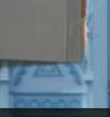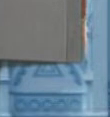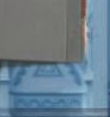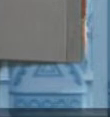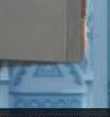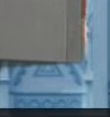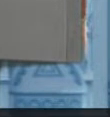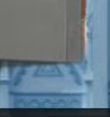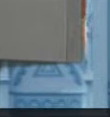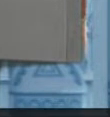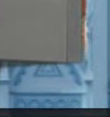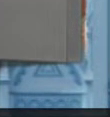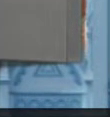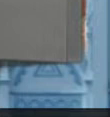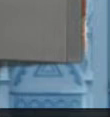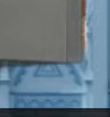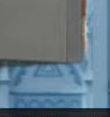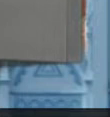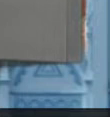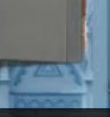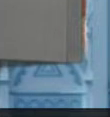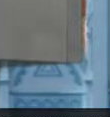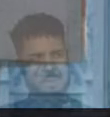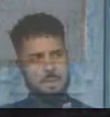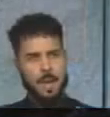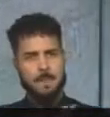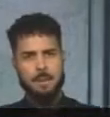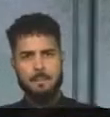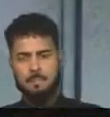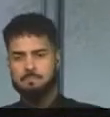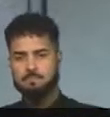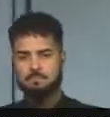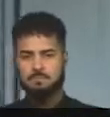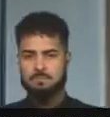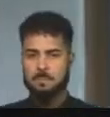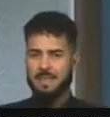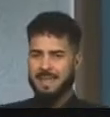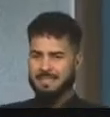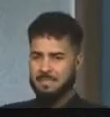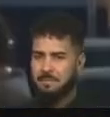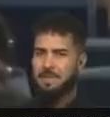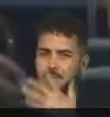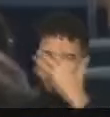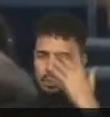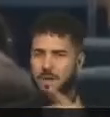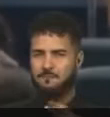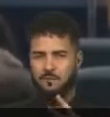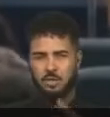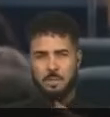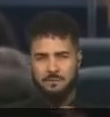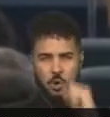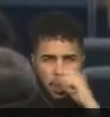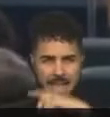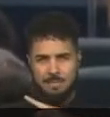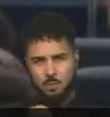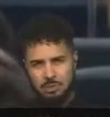que atende vítimas da violência. Veja só. Do atendimento a pessoas vítimas da violência do Estado, a Defensoria Pública